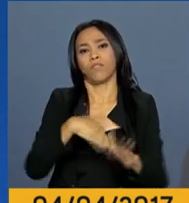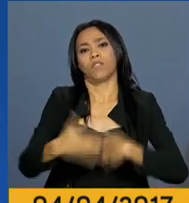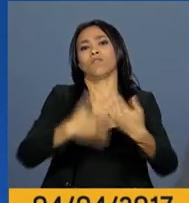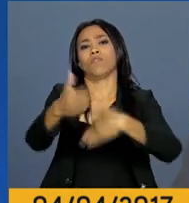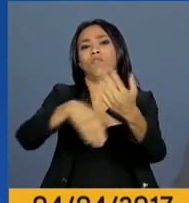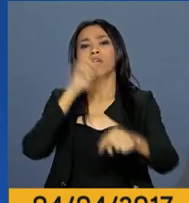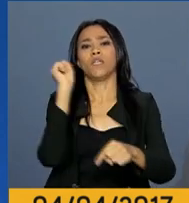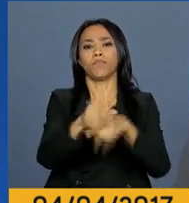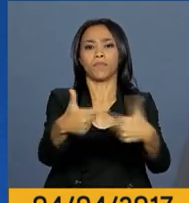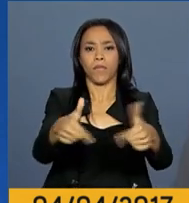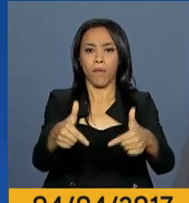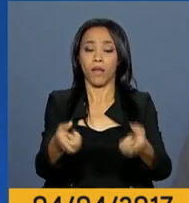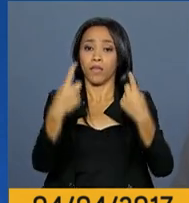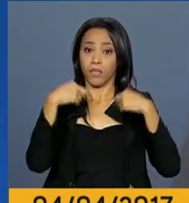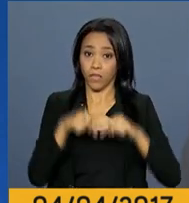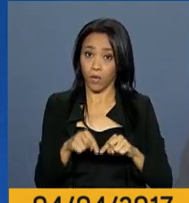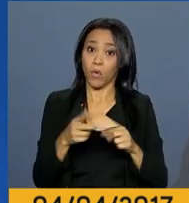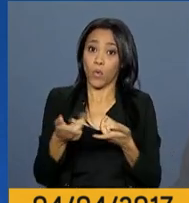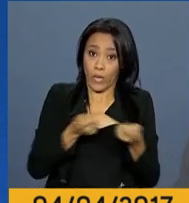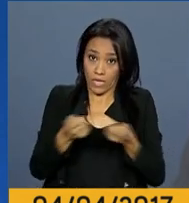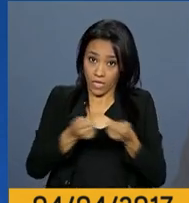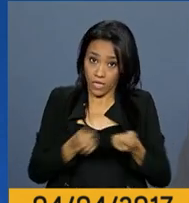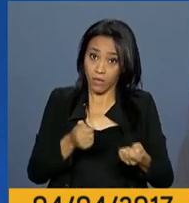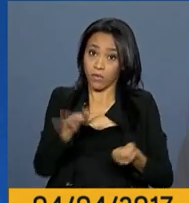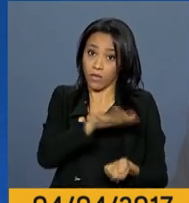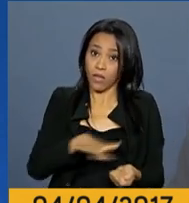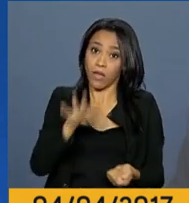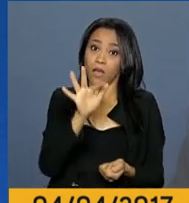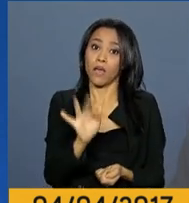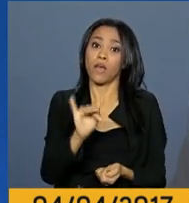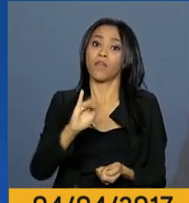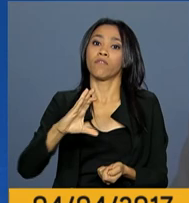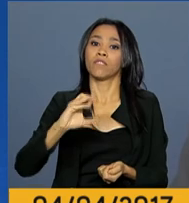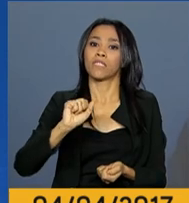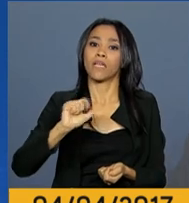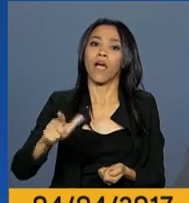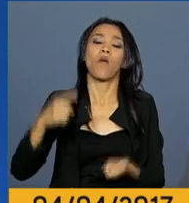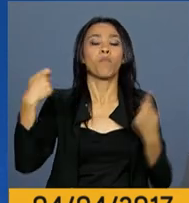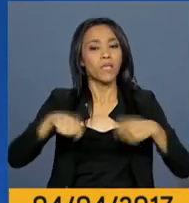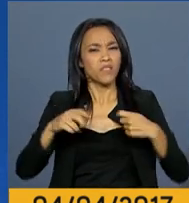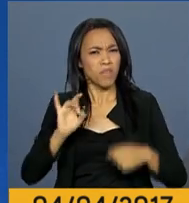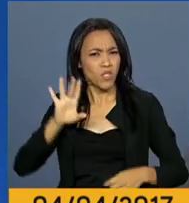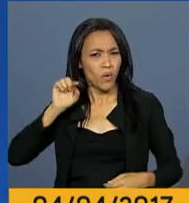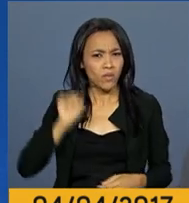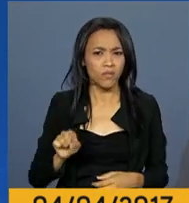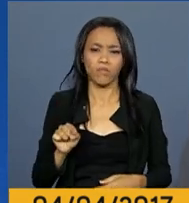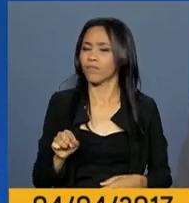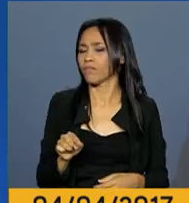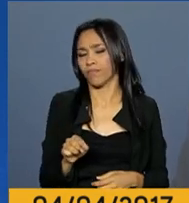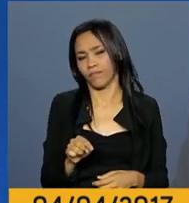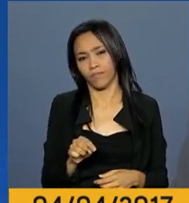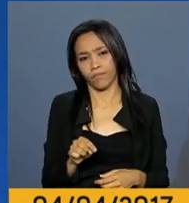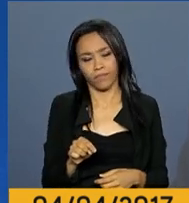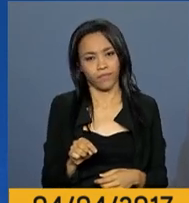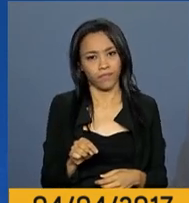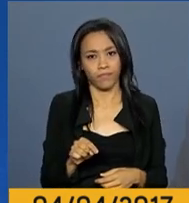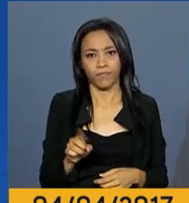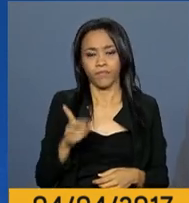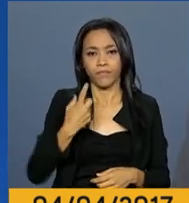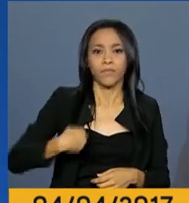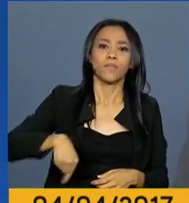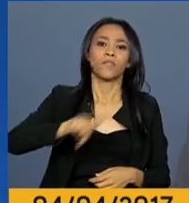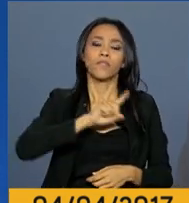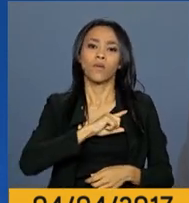insisto, o equilíbrio fiscal é condição necessária. Mas não é só isso. A nossa agenda